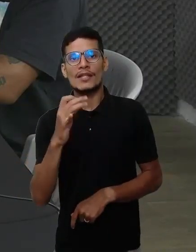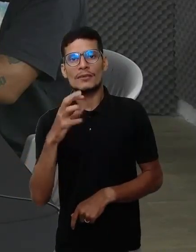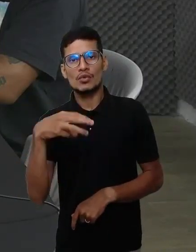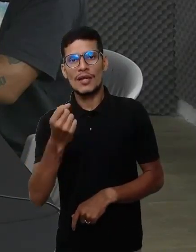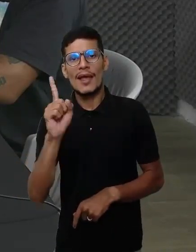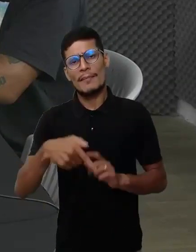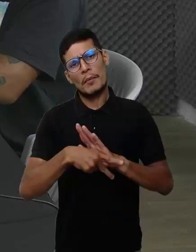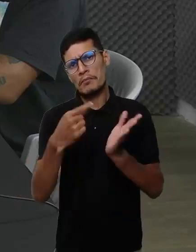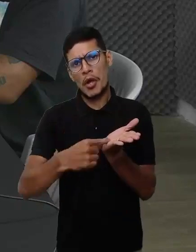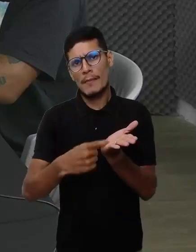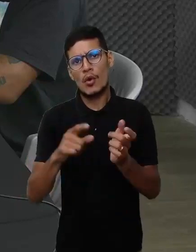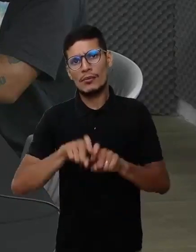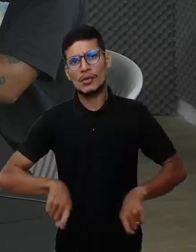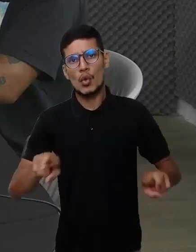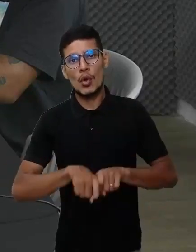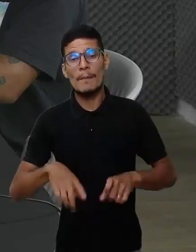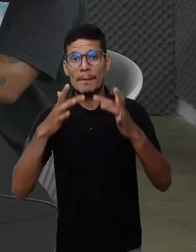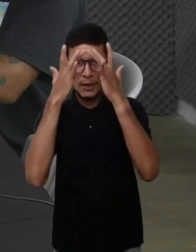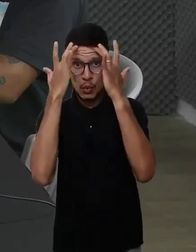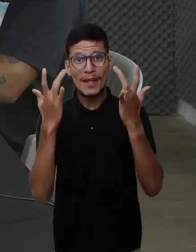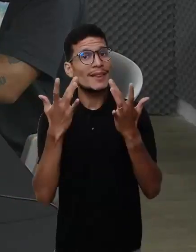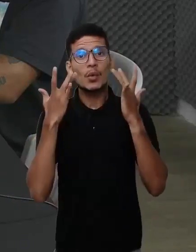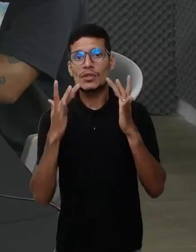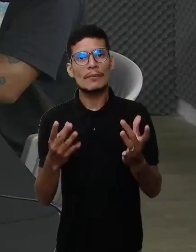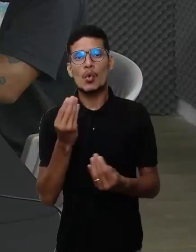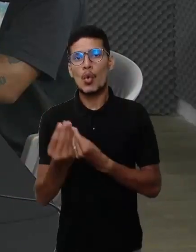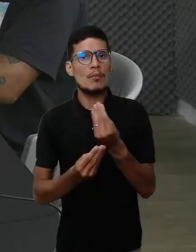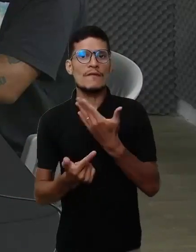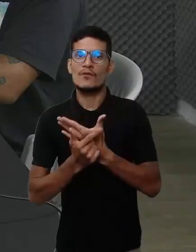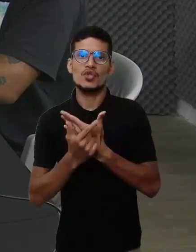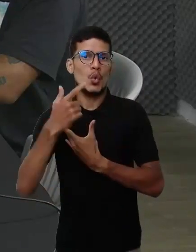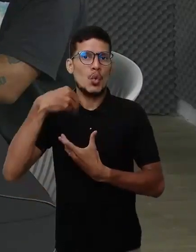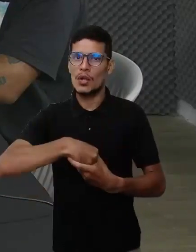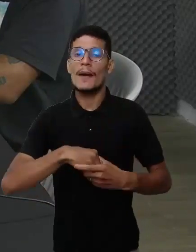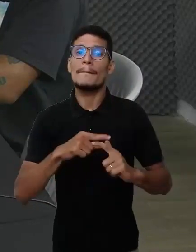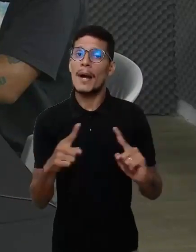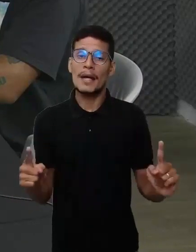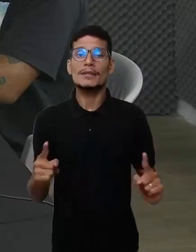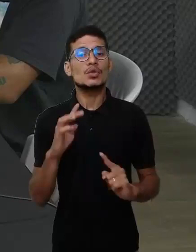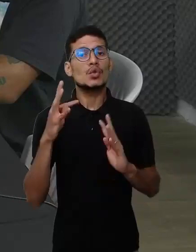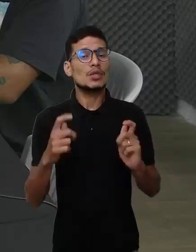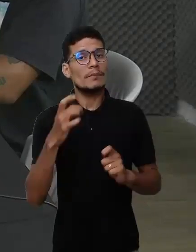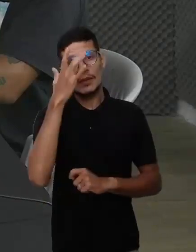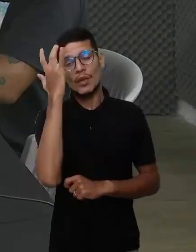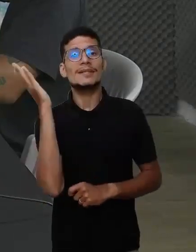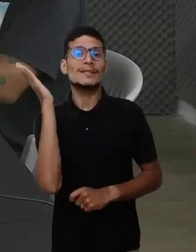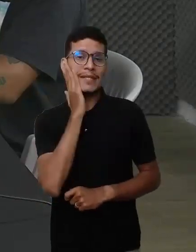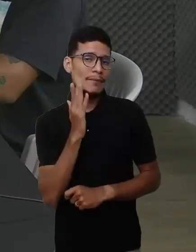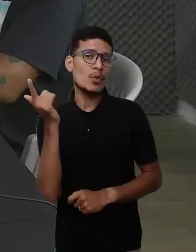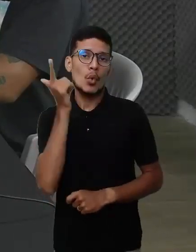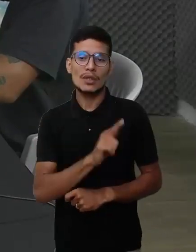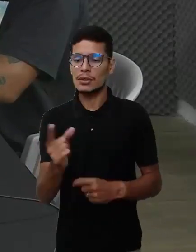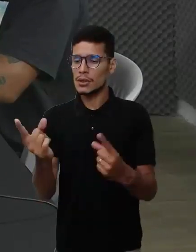programas de computador, que ninguém sabe como eles funcionam, mas que todo mundo sabe que eles rendem muito